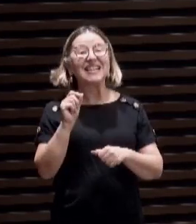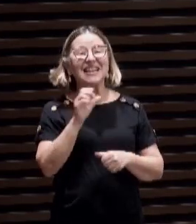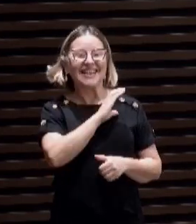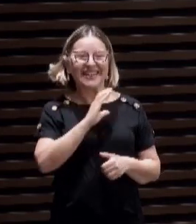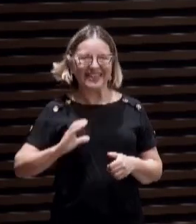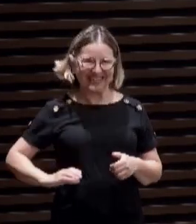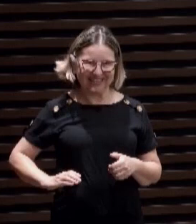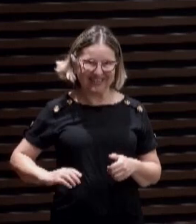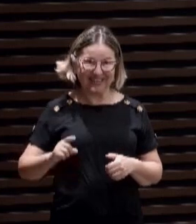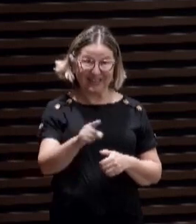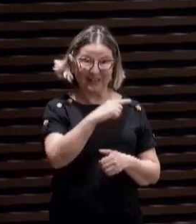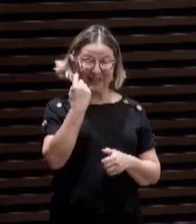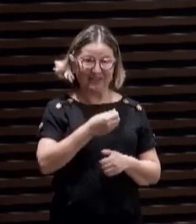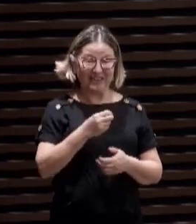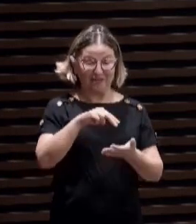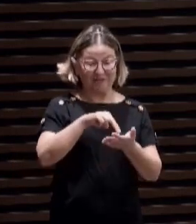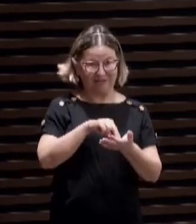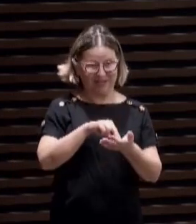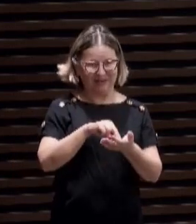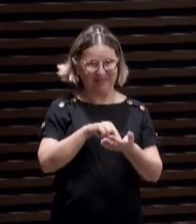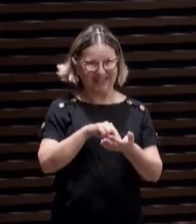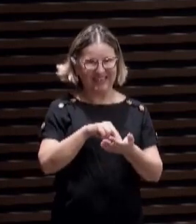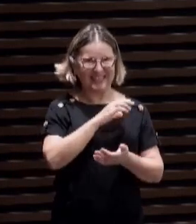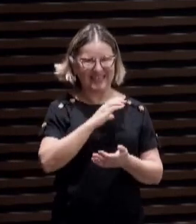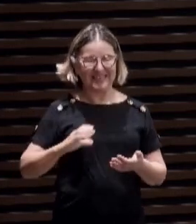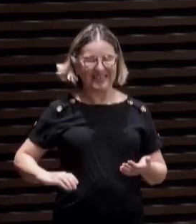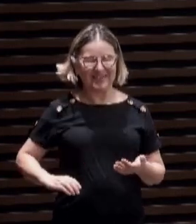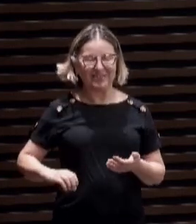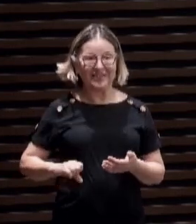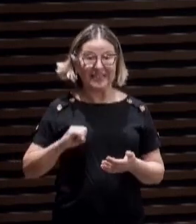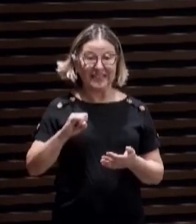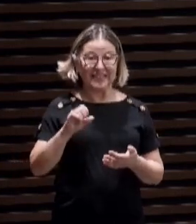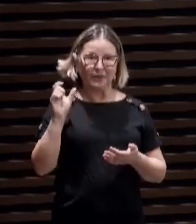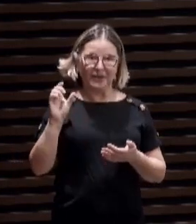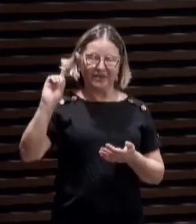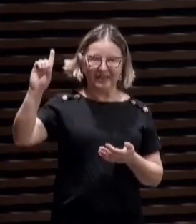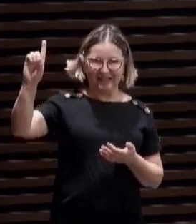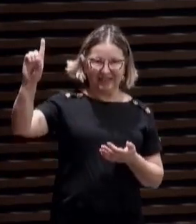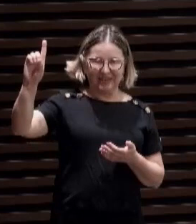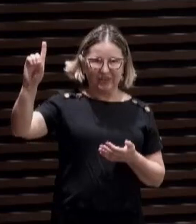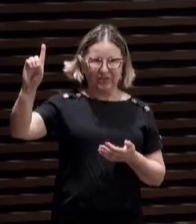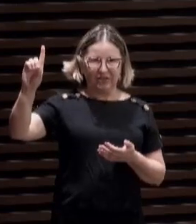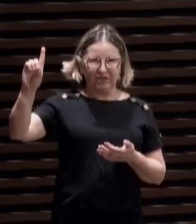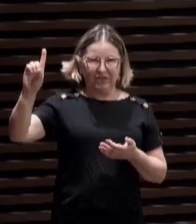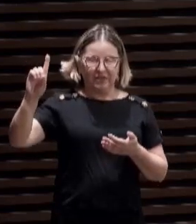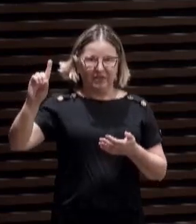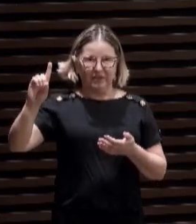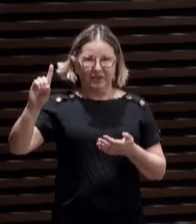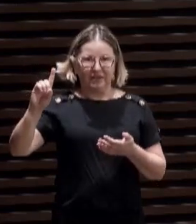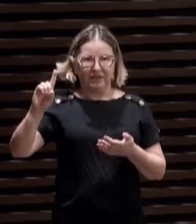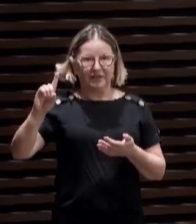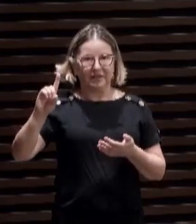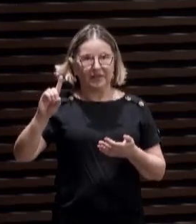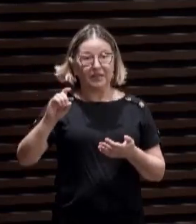essa rocha. Em um momento, se a palavra de Deus ela nos favorece ou não, ela é a palavra de